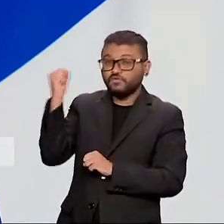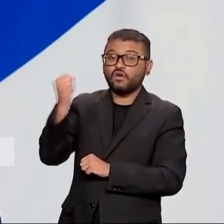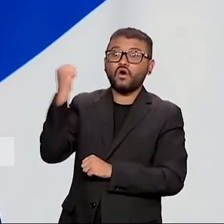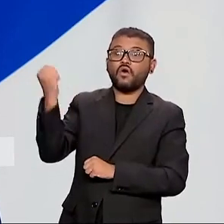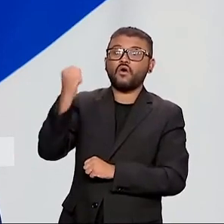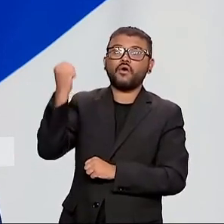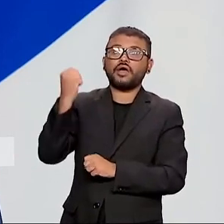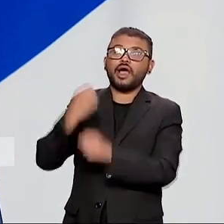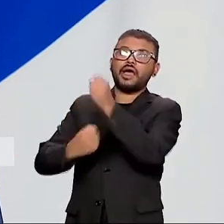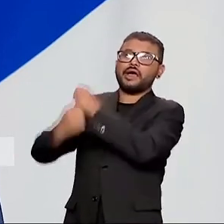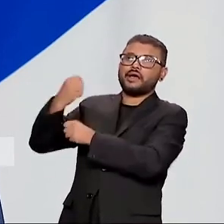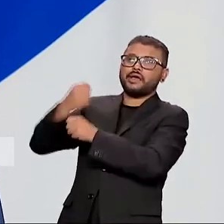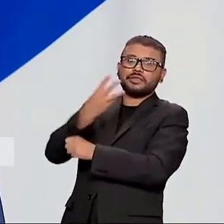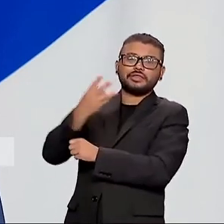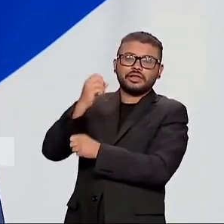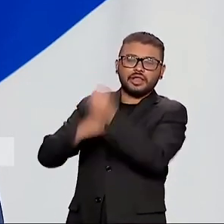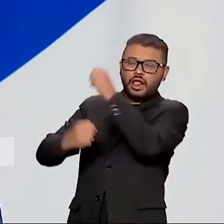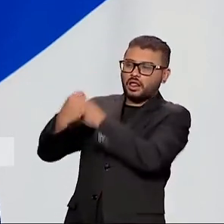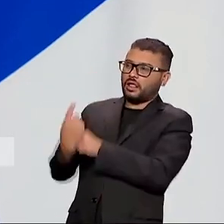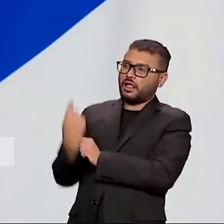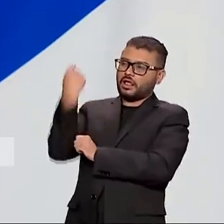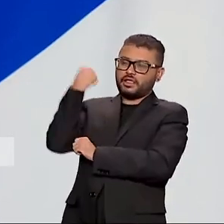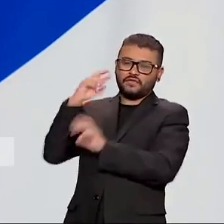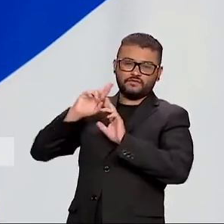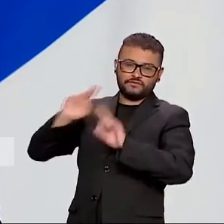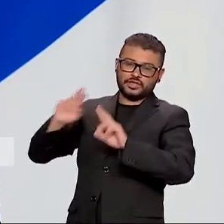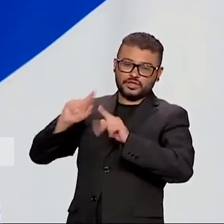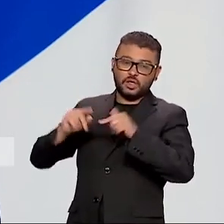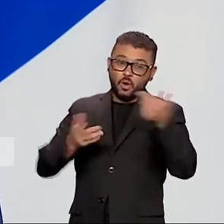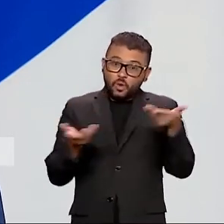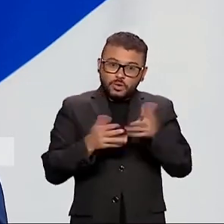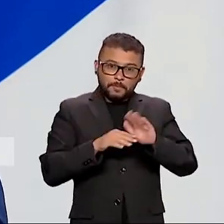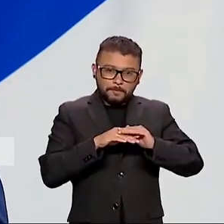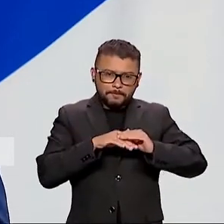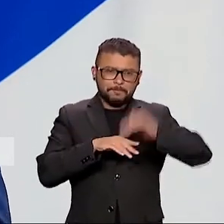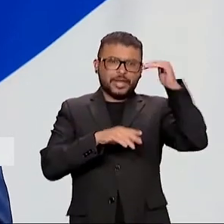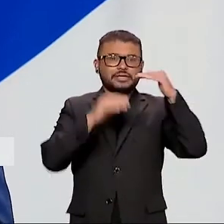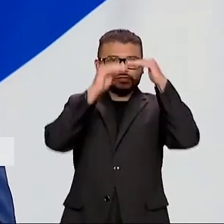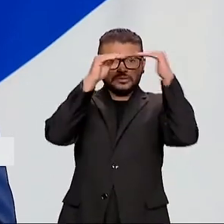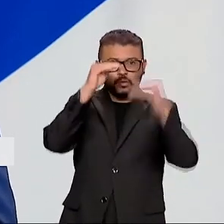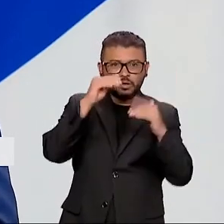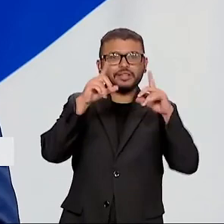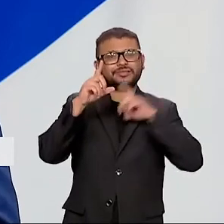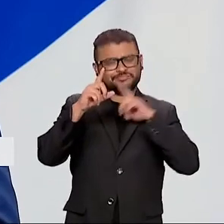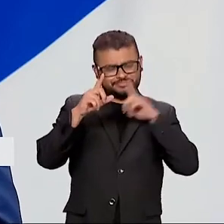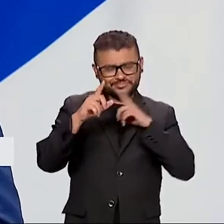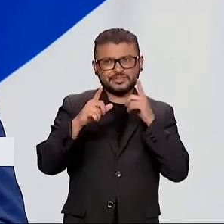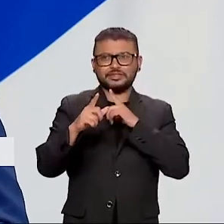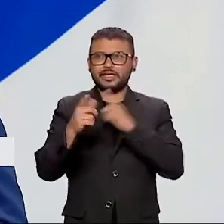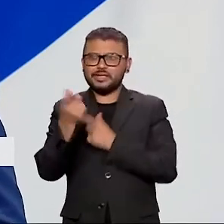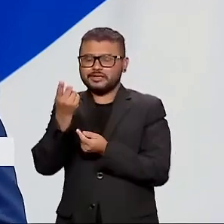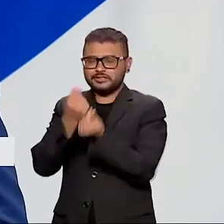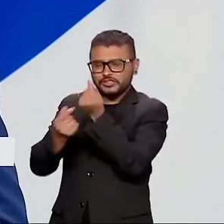era 30 anos atrás. Hoje a desigualdade ela é múltipla. Você tem desigualdade de renda, você tem